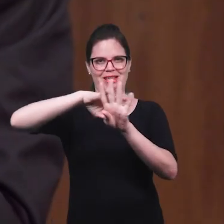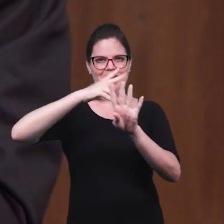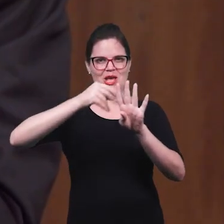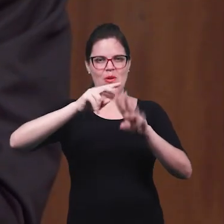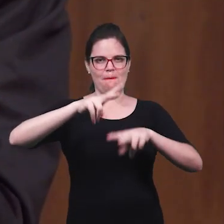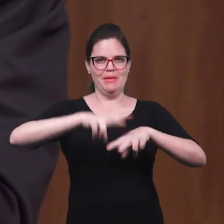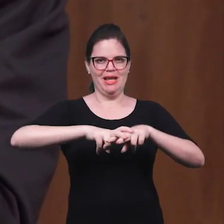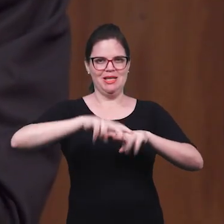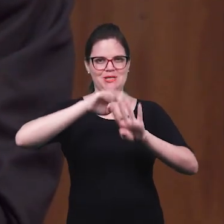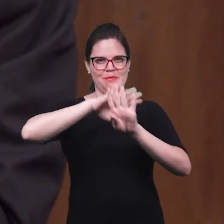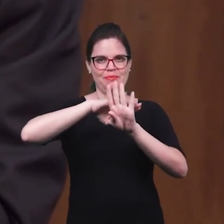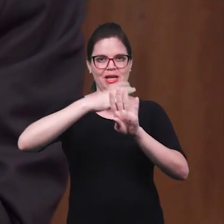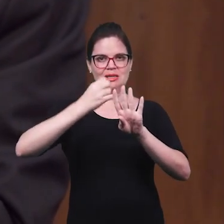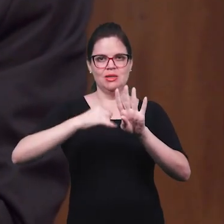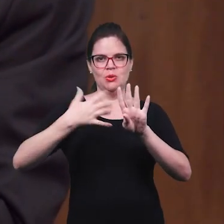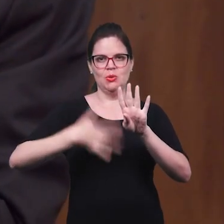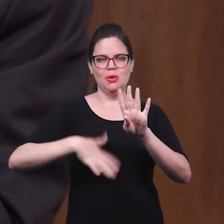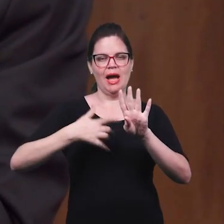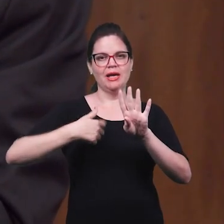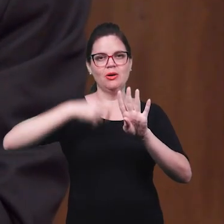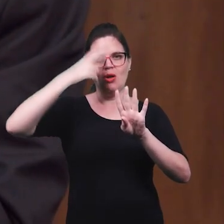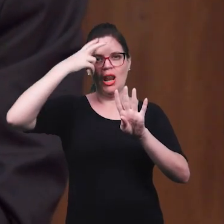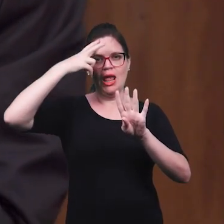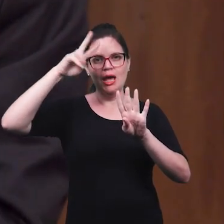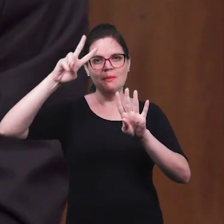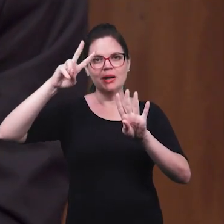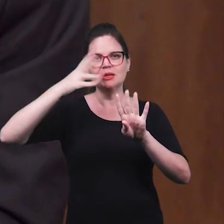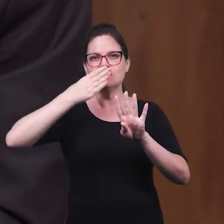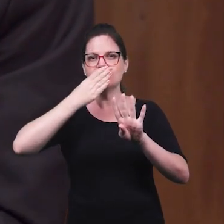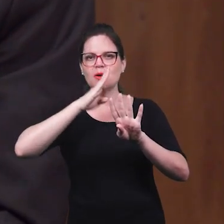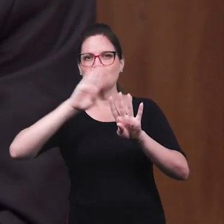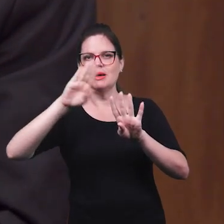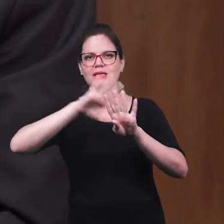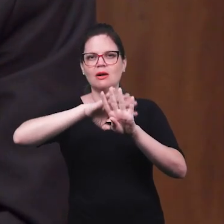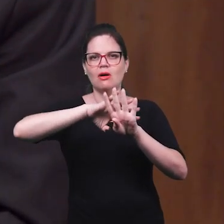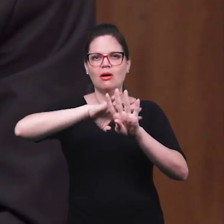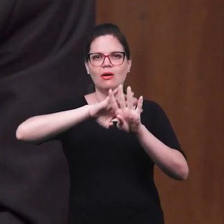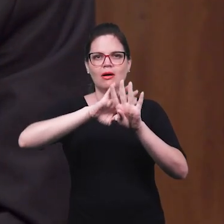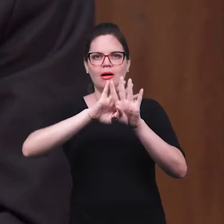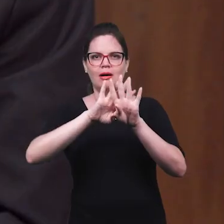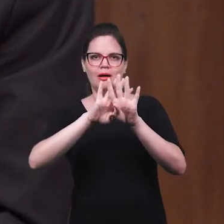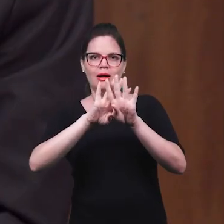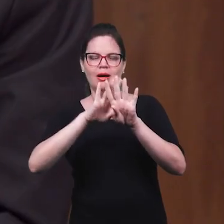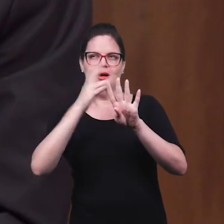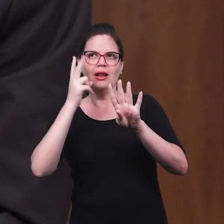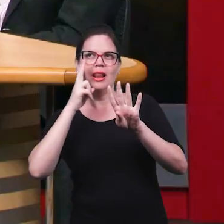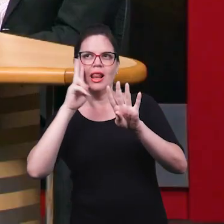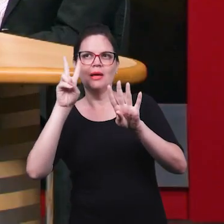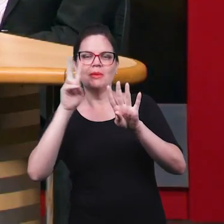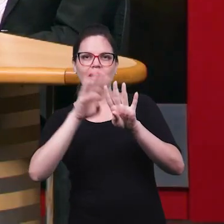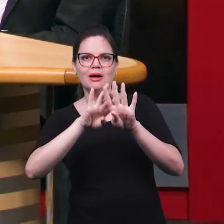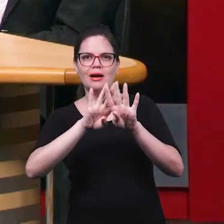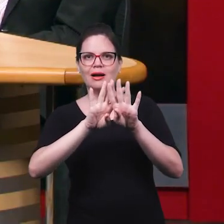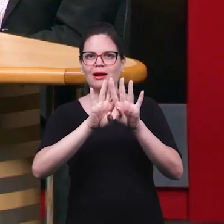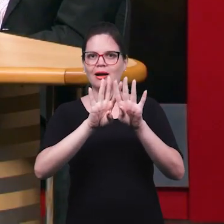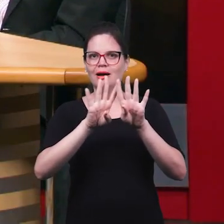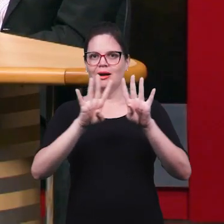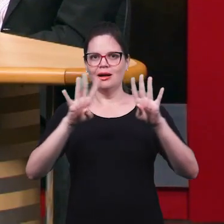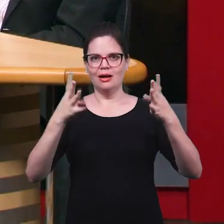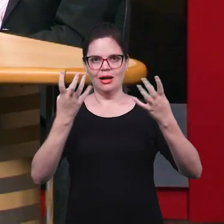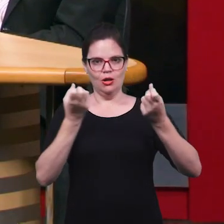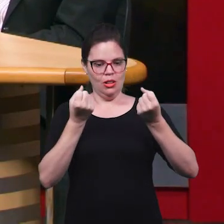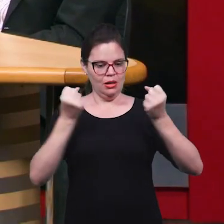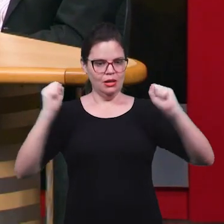temos que guardar no peito promessas de Deus como chave de uma prisão. Glória a Deus. Aleluia. E foi isso que Josué fez,